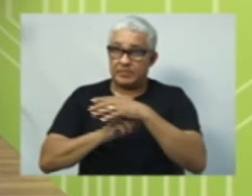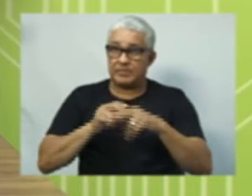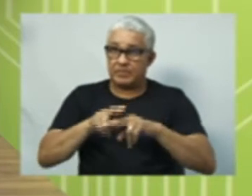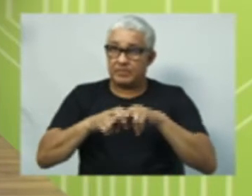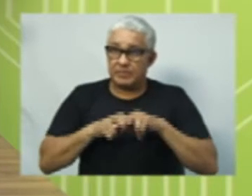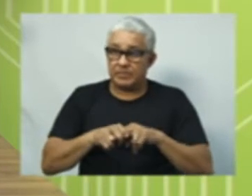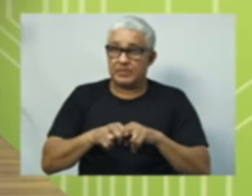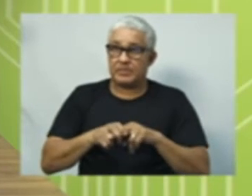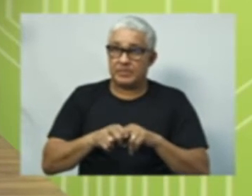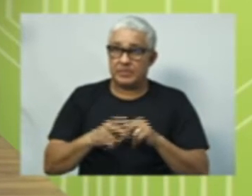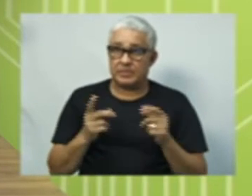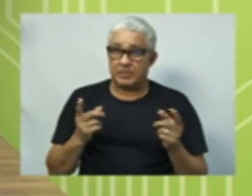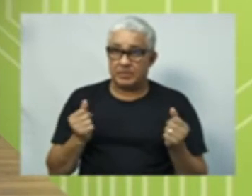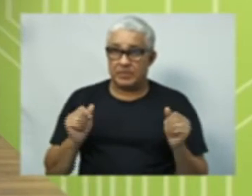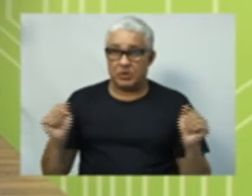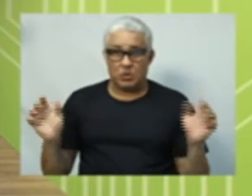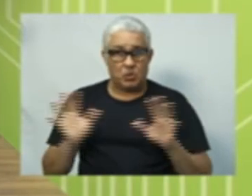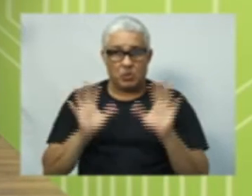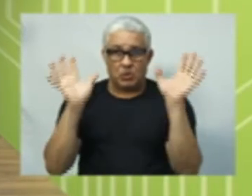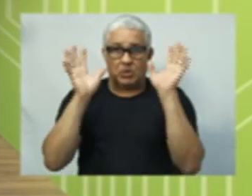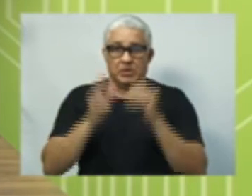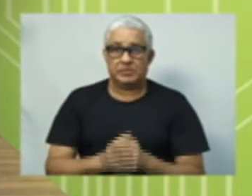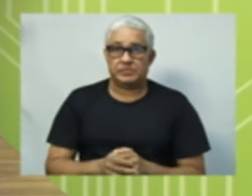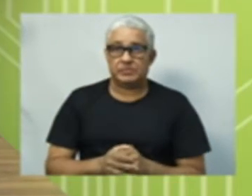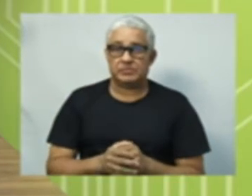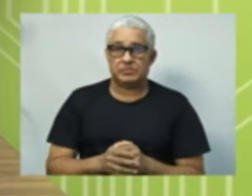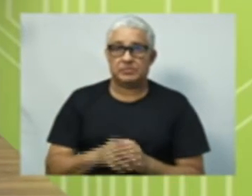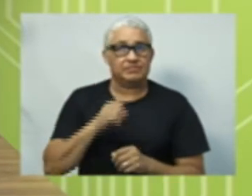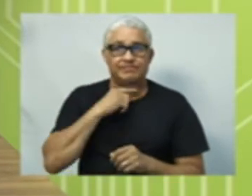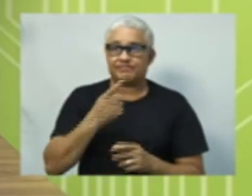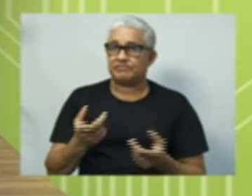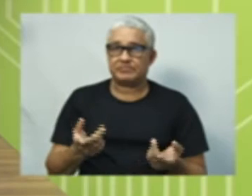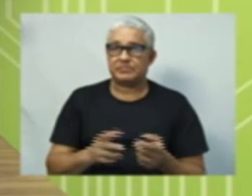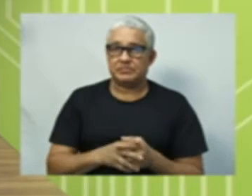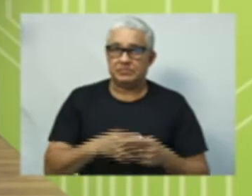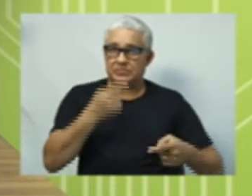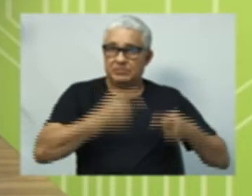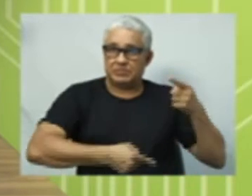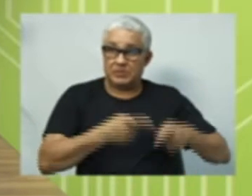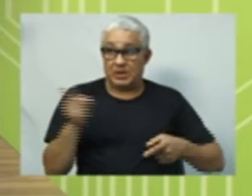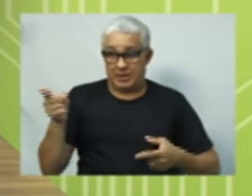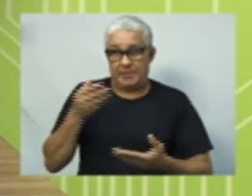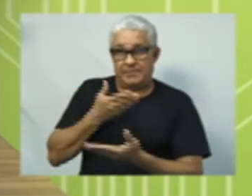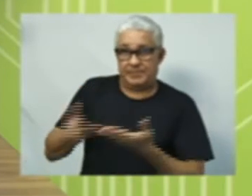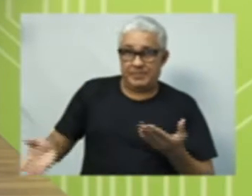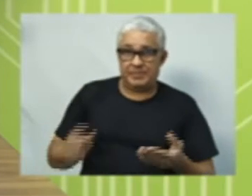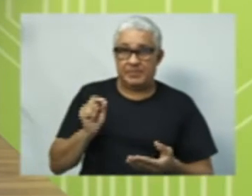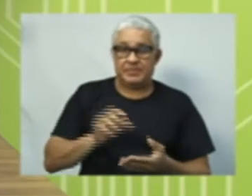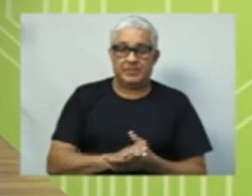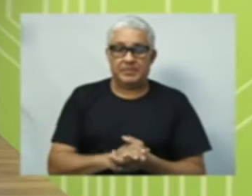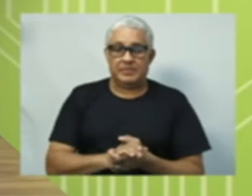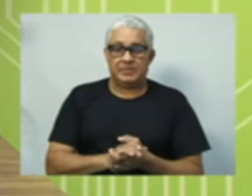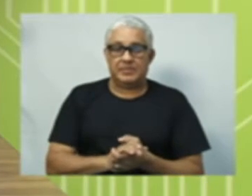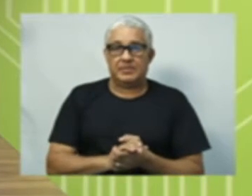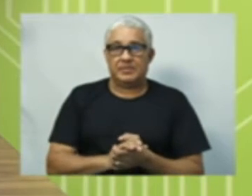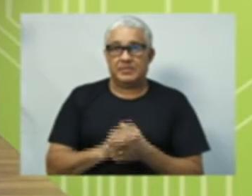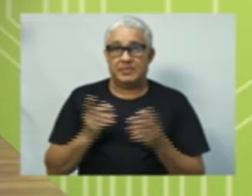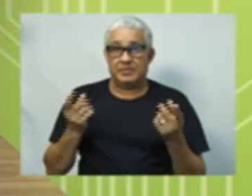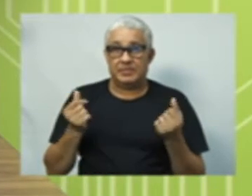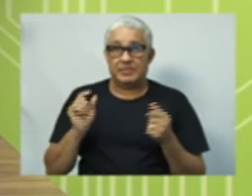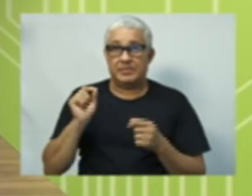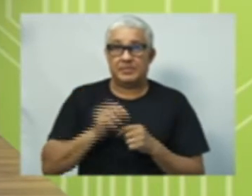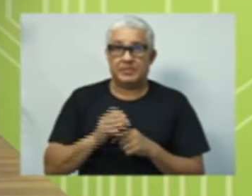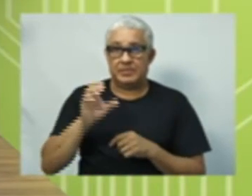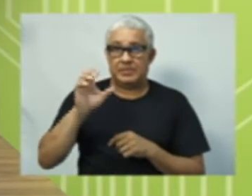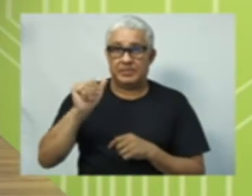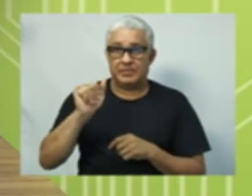preços altos, e com esses preços altos eles não está tendo o quê? Competitividade. E o que está incidindo muito nos seus preços? A